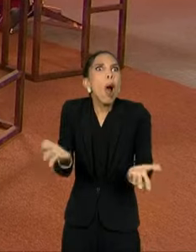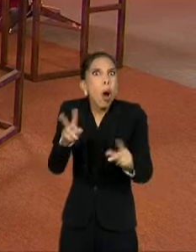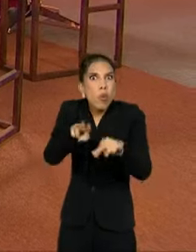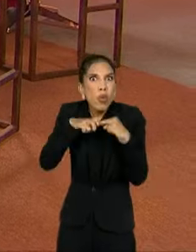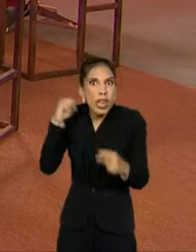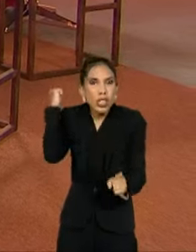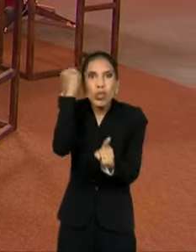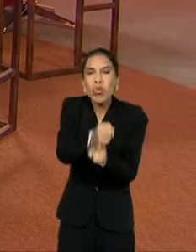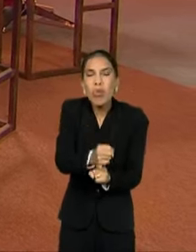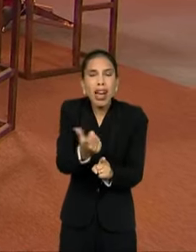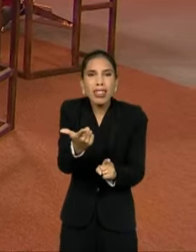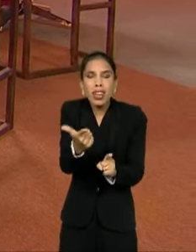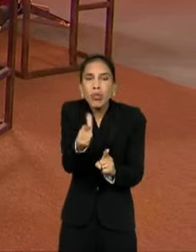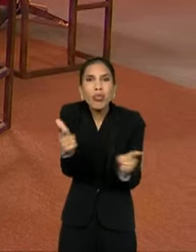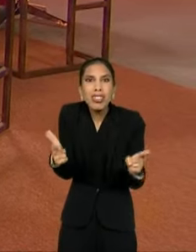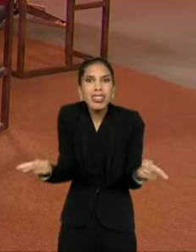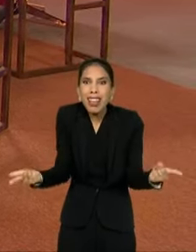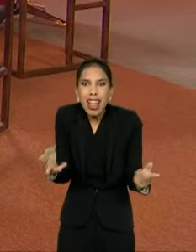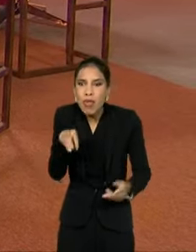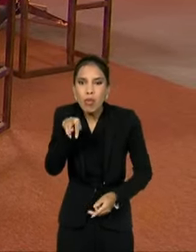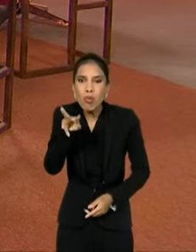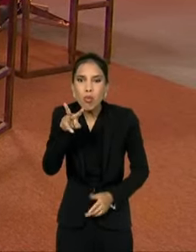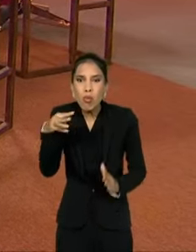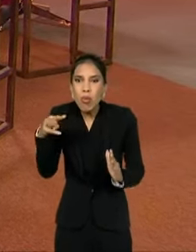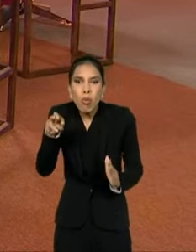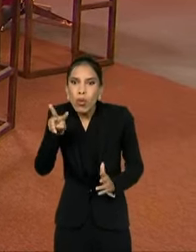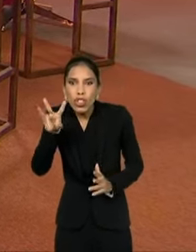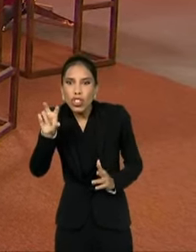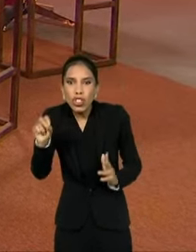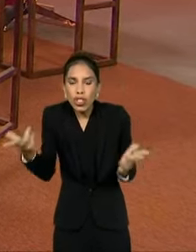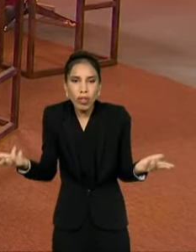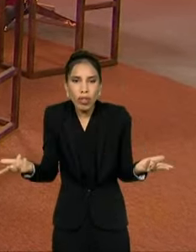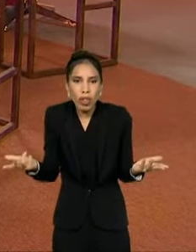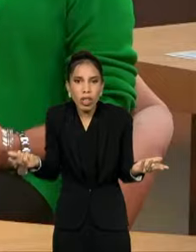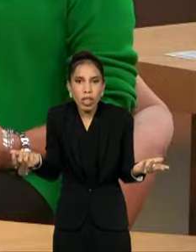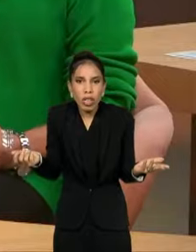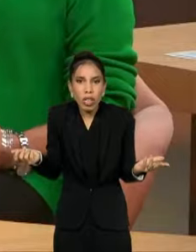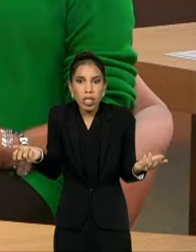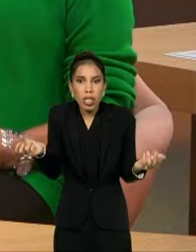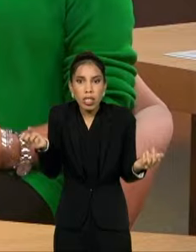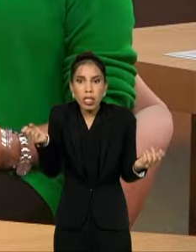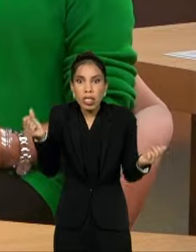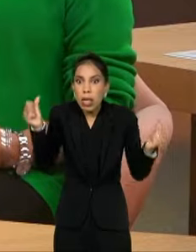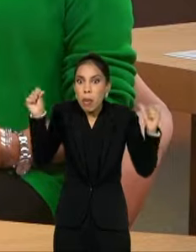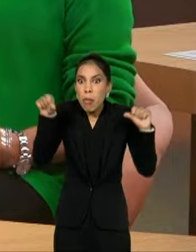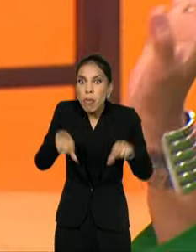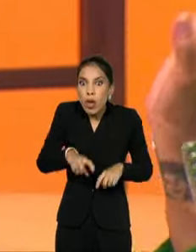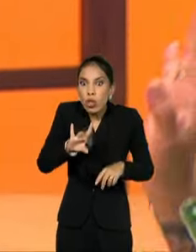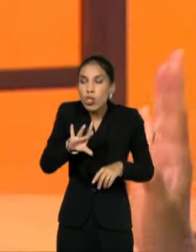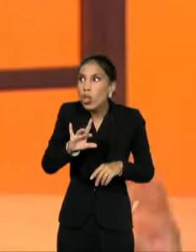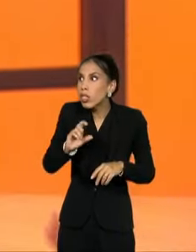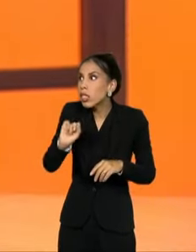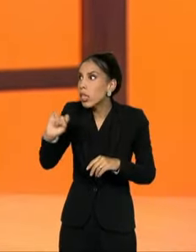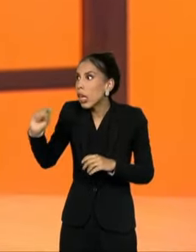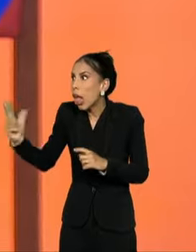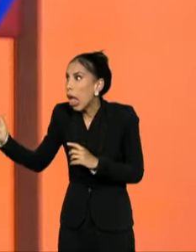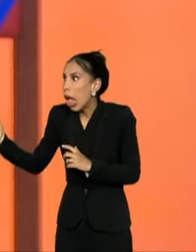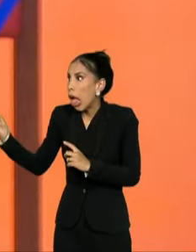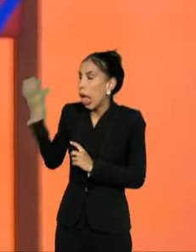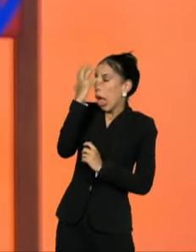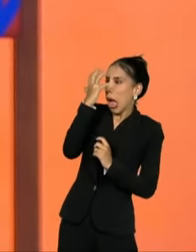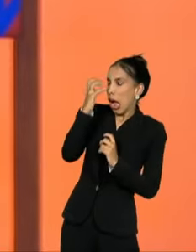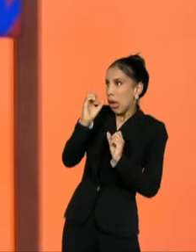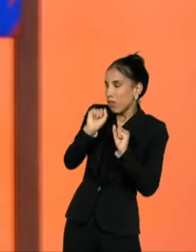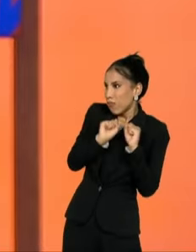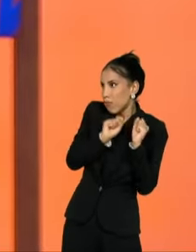não, essa escala, para mim, é muito difícil. Então, assim, é banal. Na pior das hipóteses, legítima defesa e olhe lá. É isso, a legítima defesa é para